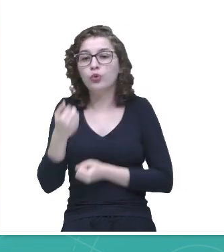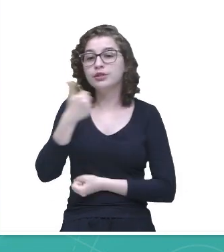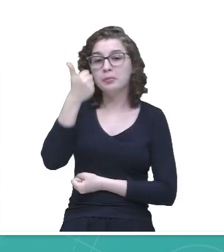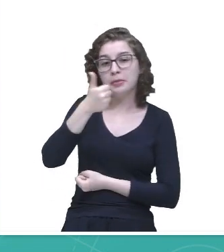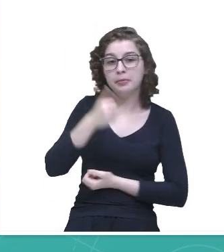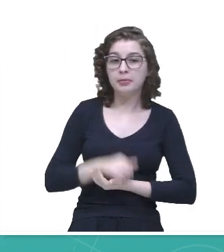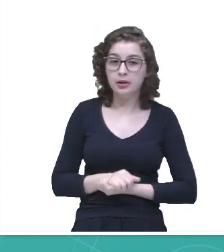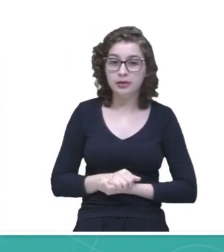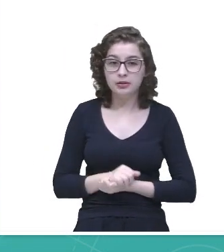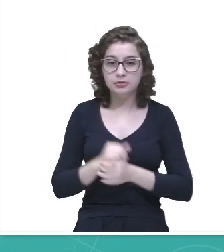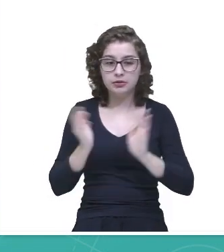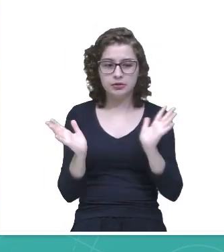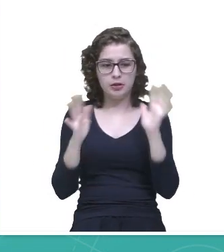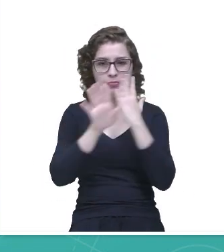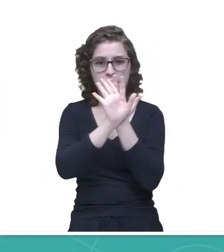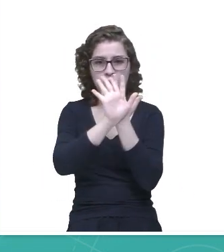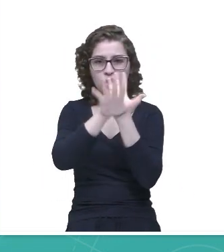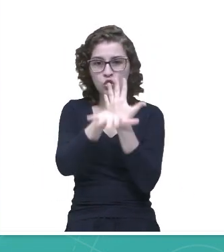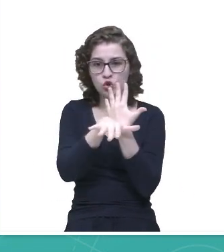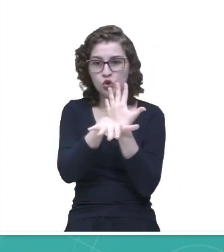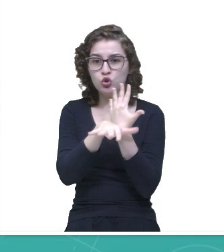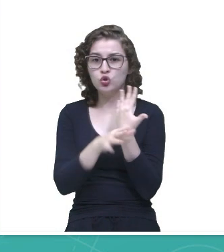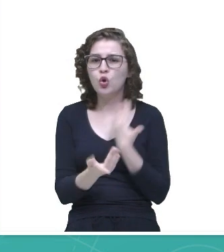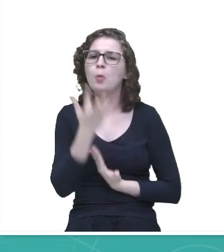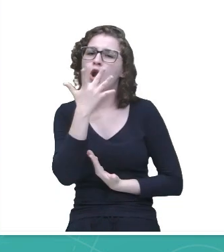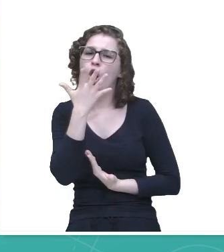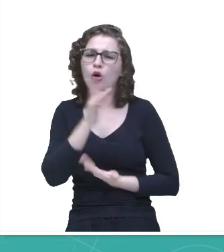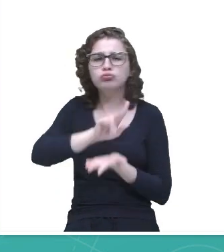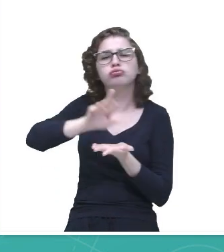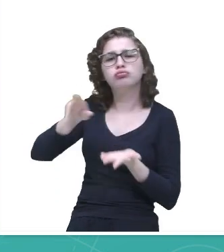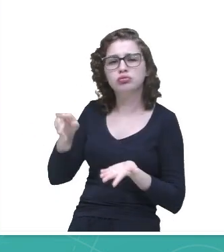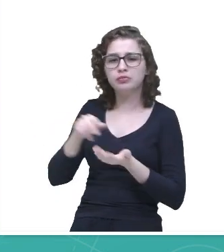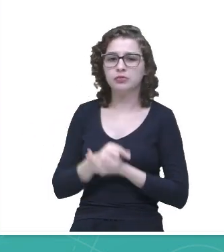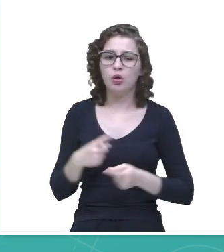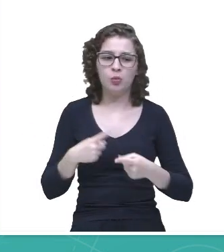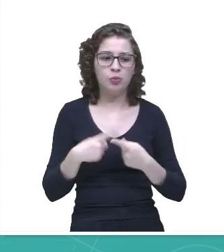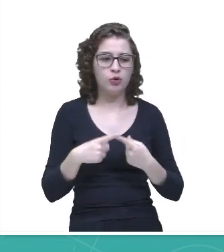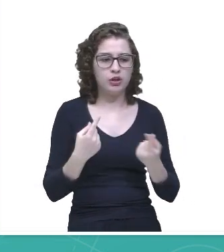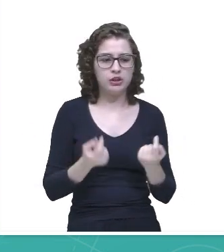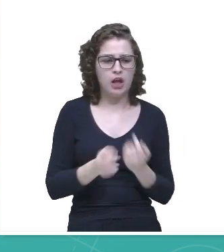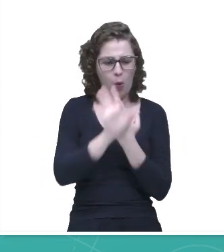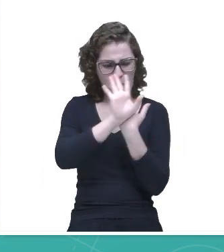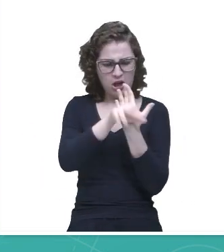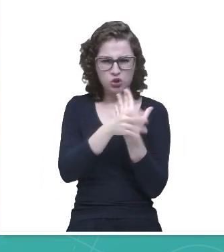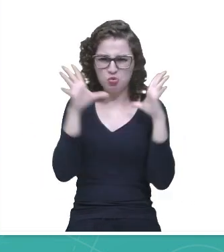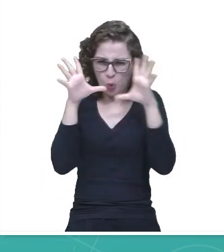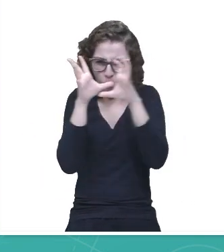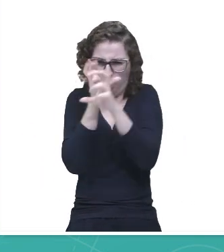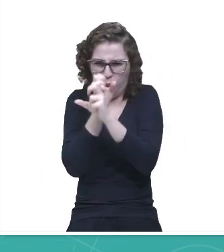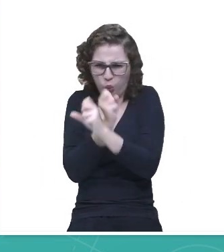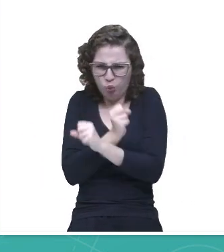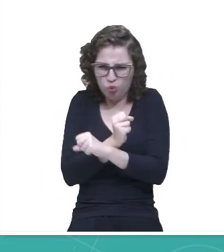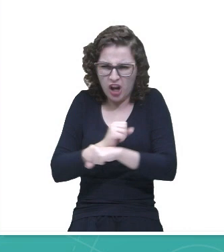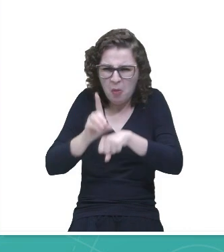de sombras coloridas e luminosas. Eles diziam que não existia uma sombra negra, toda sombra era